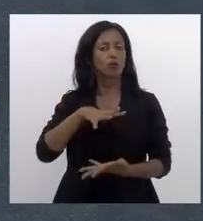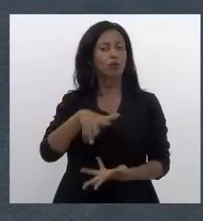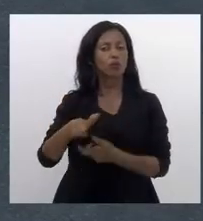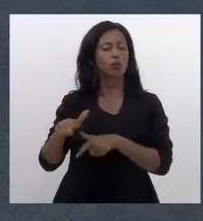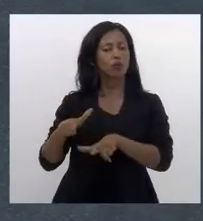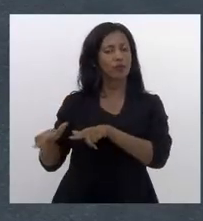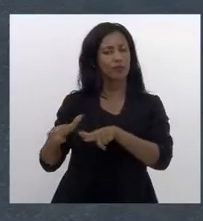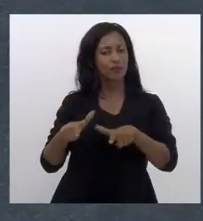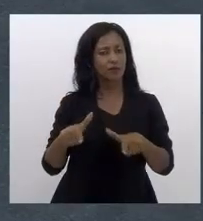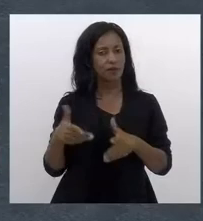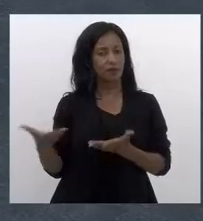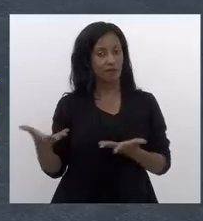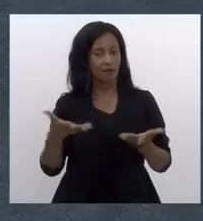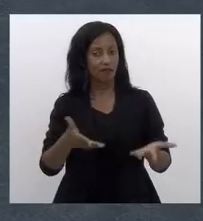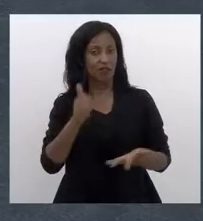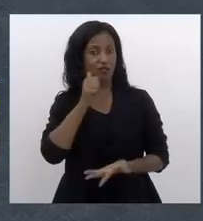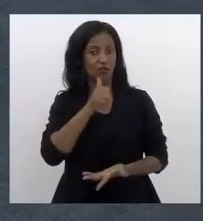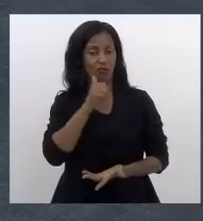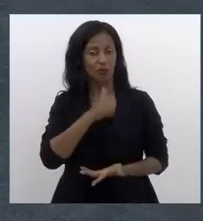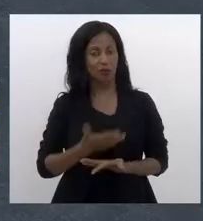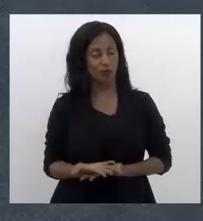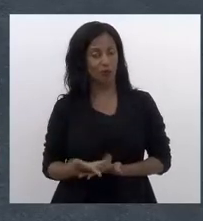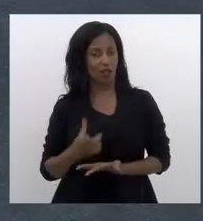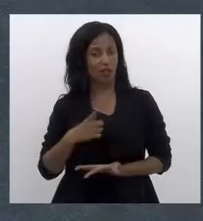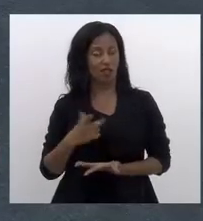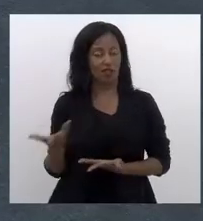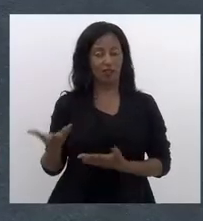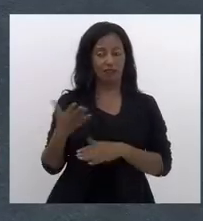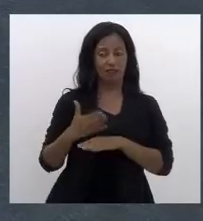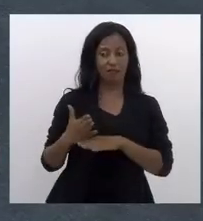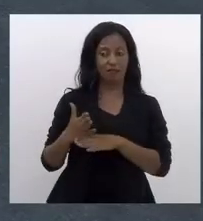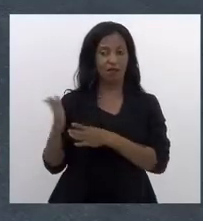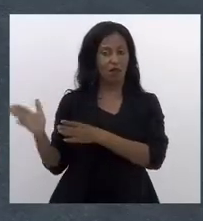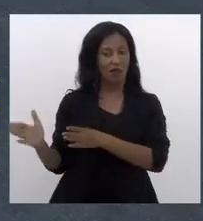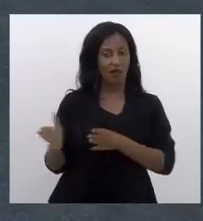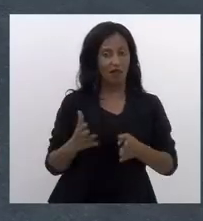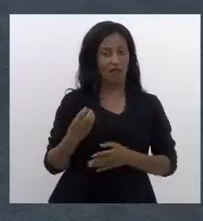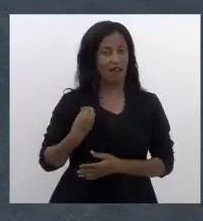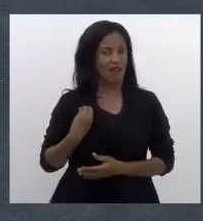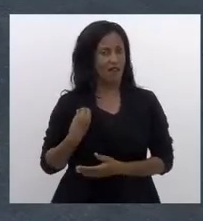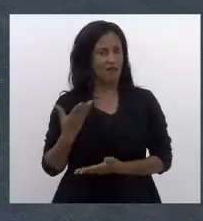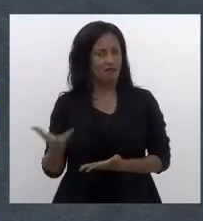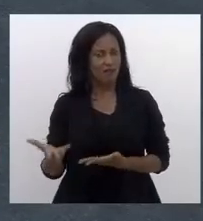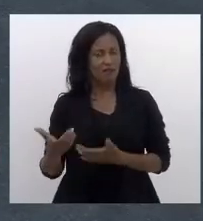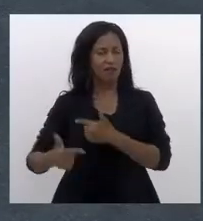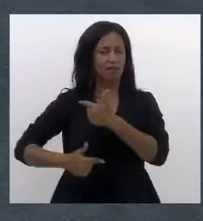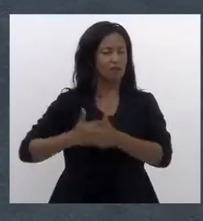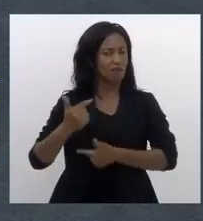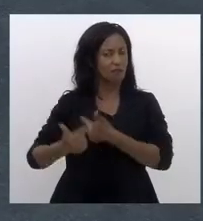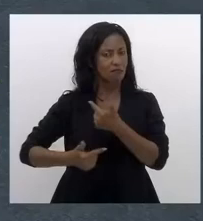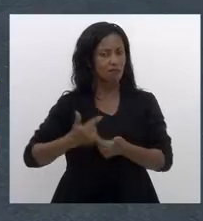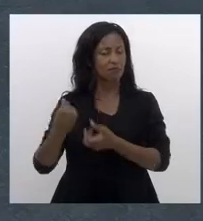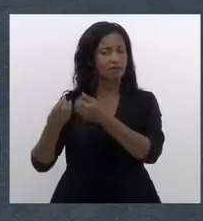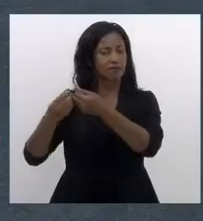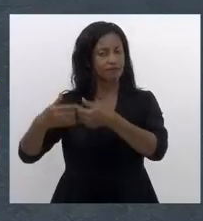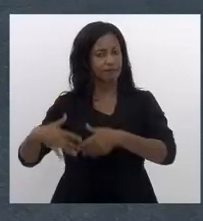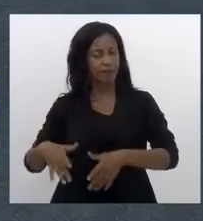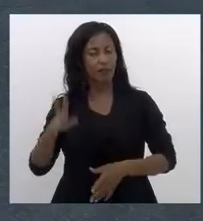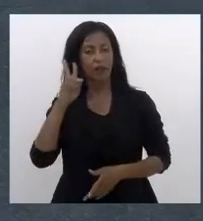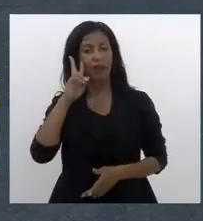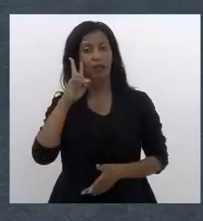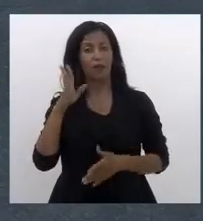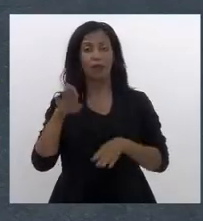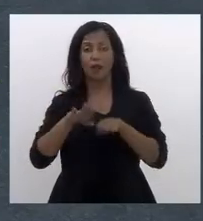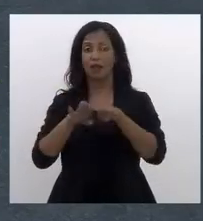do trabalho. A gente está falando de uma mulher que teve praticamente toda a sua vida permeada pelo trabalho precarizado, lembrando